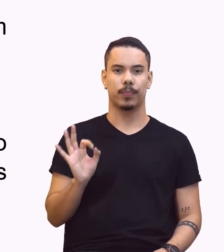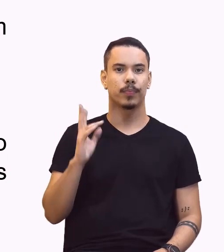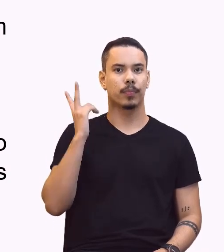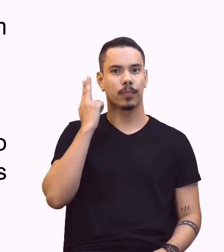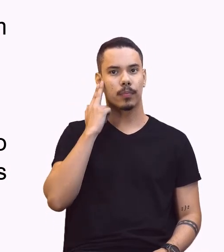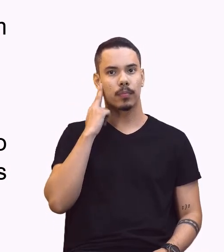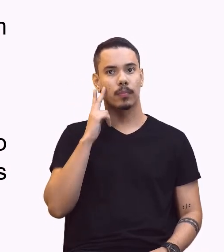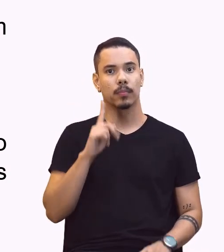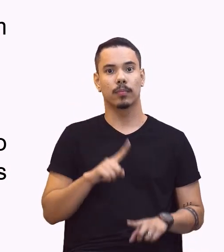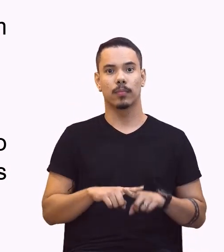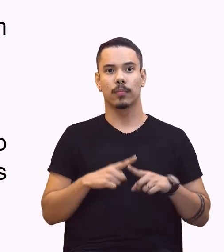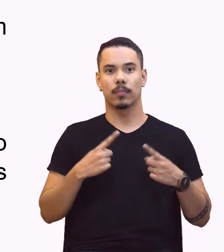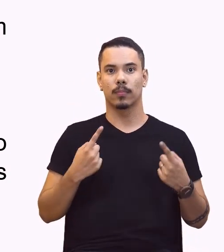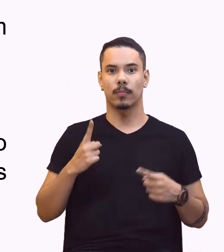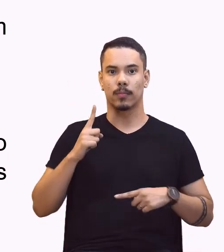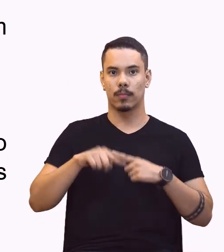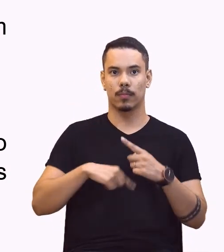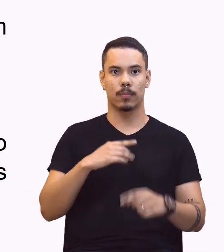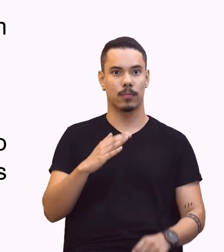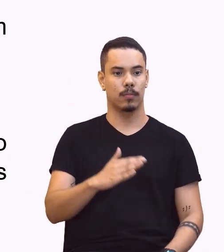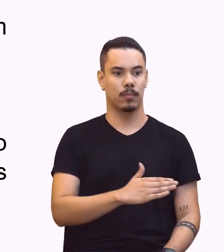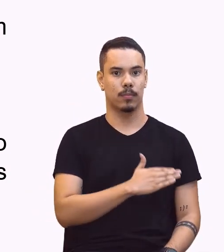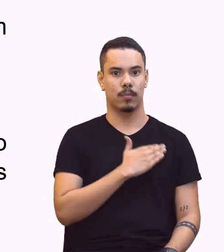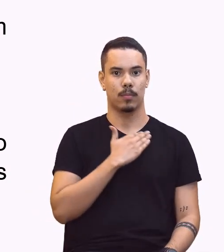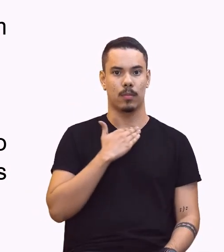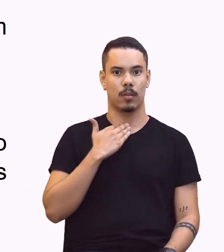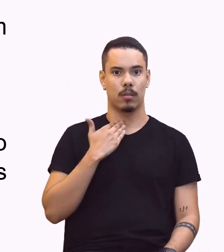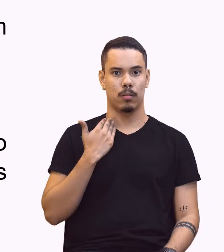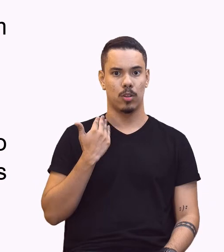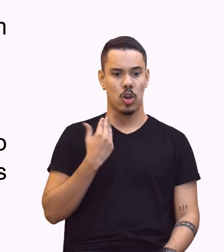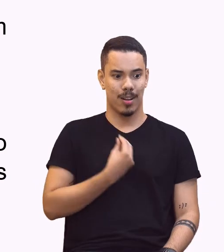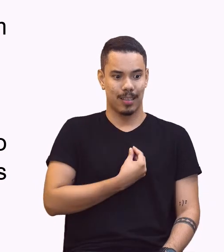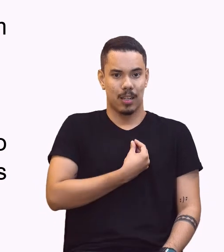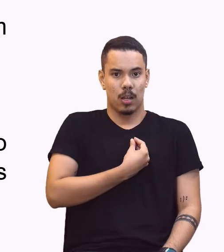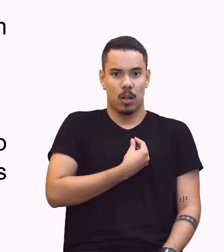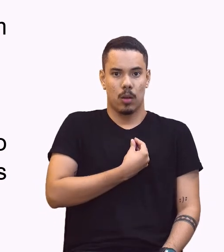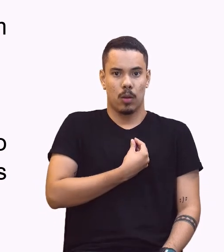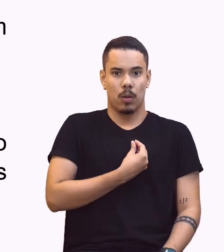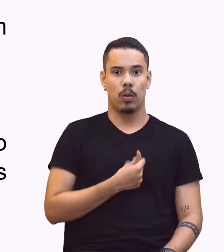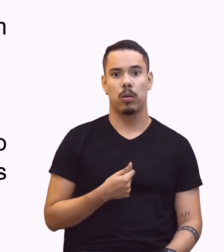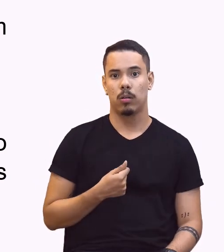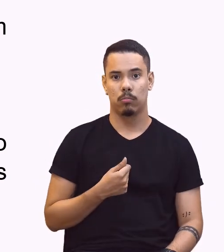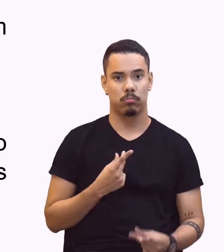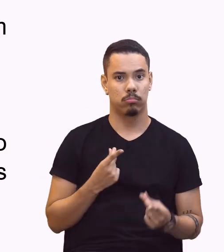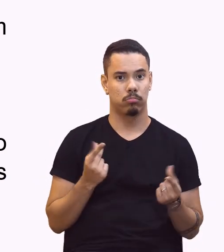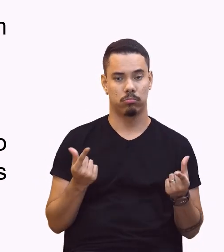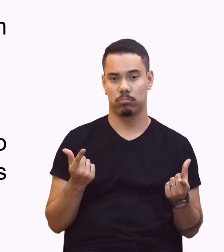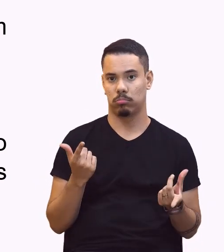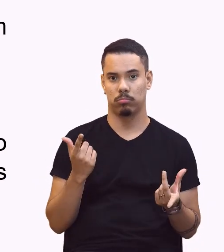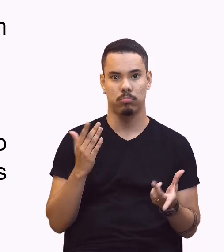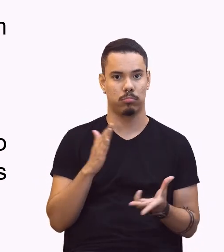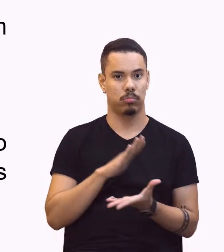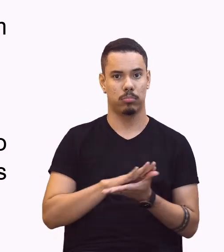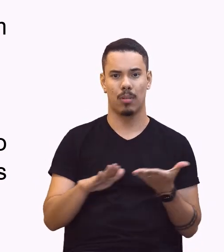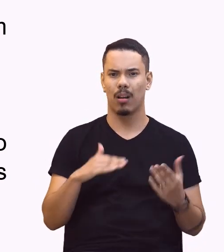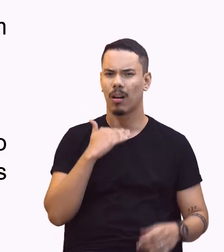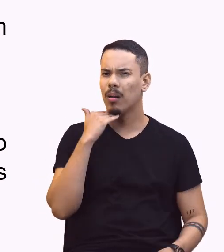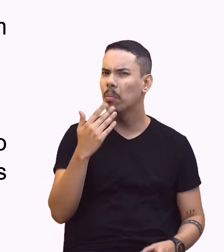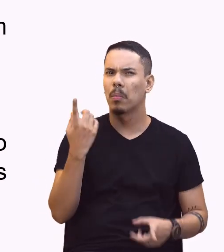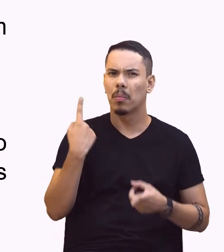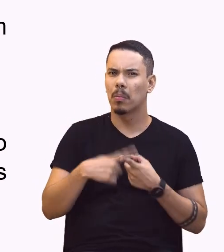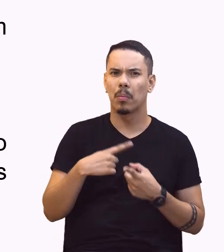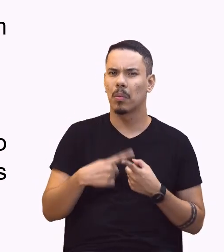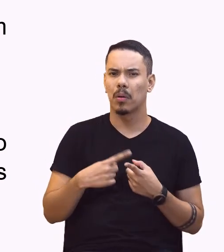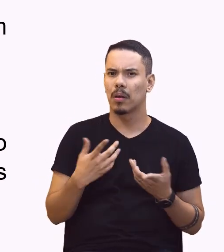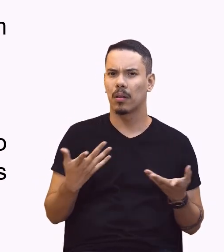Mas, logo que ela vem, nós não existimos mais. Então, por que eu vou ter medo da morte? Se enquanto eu